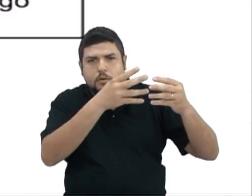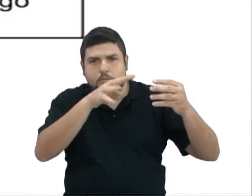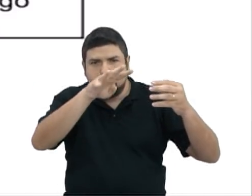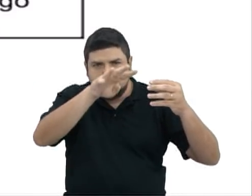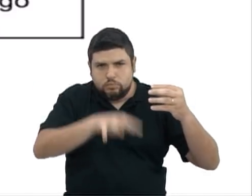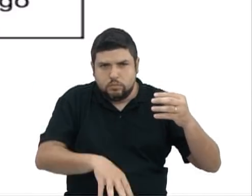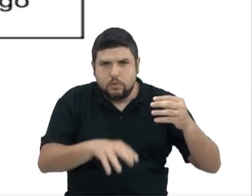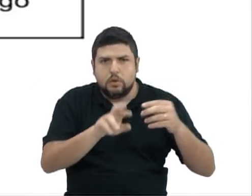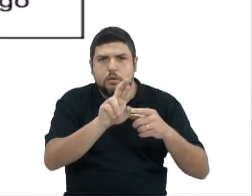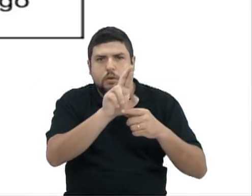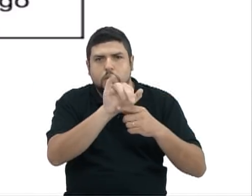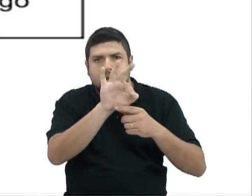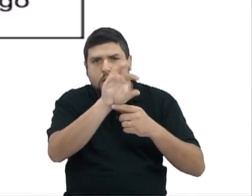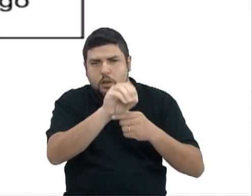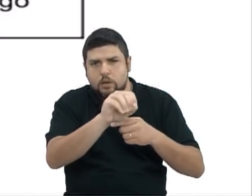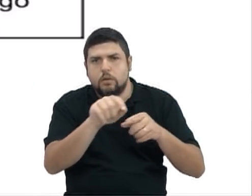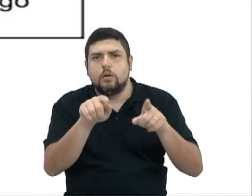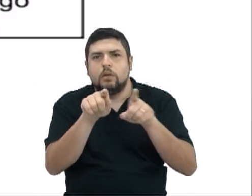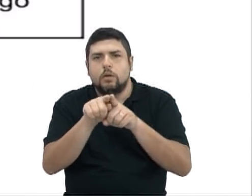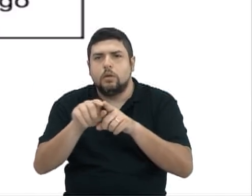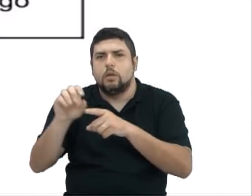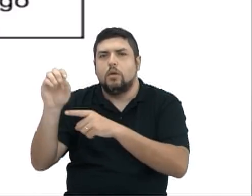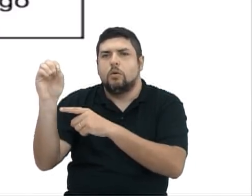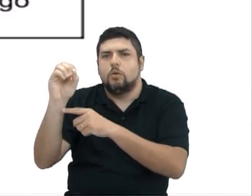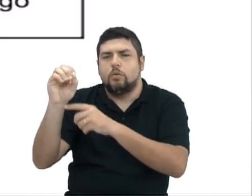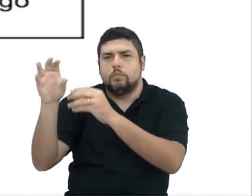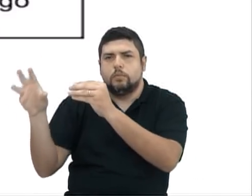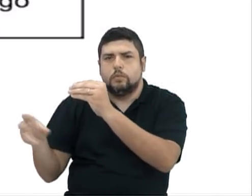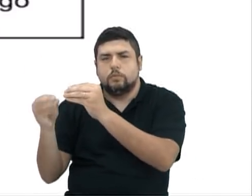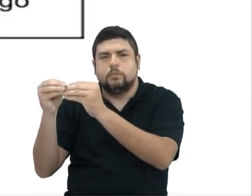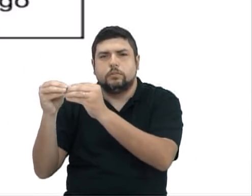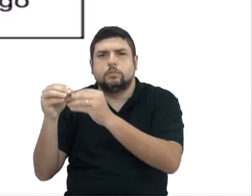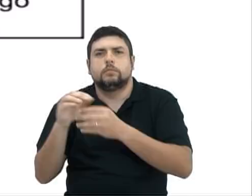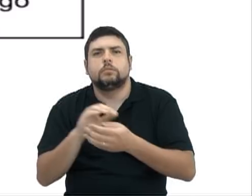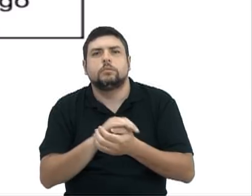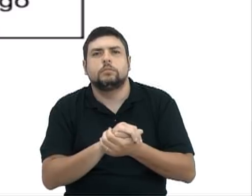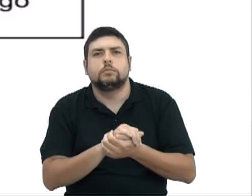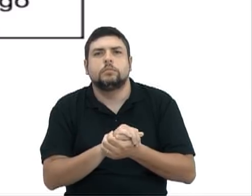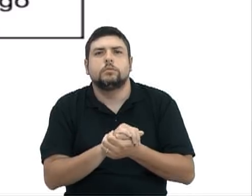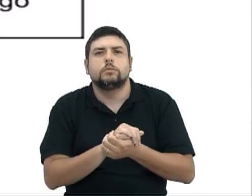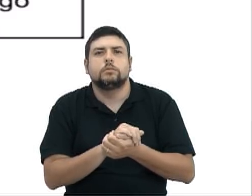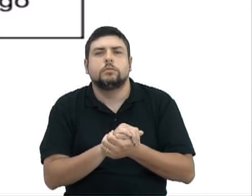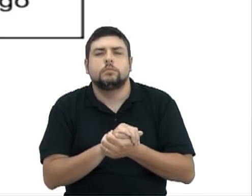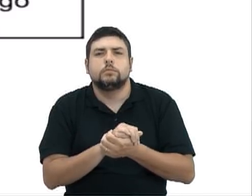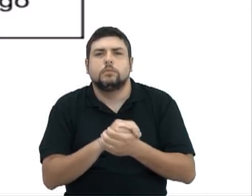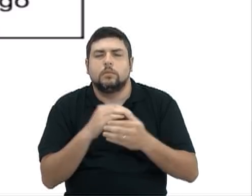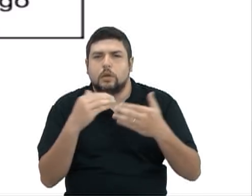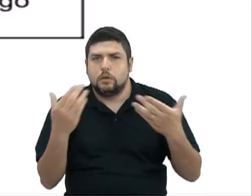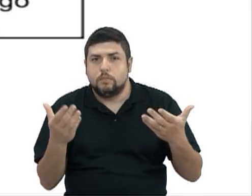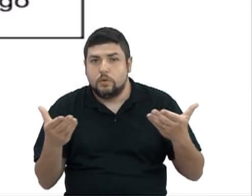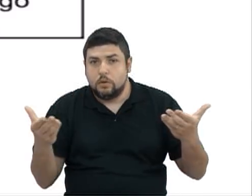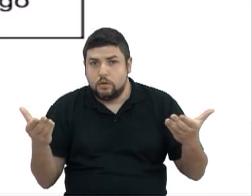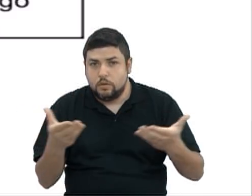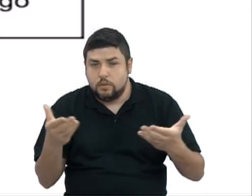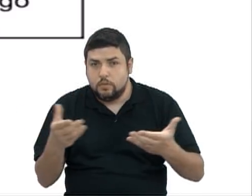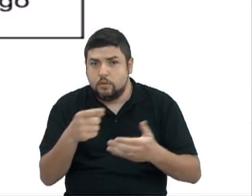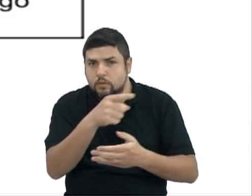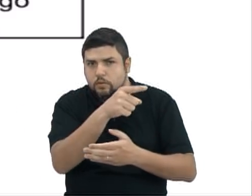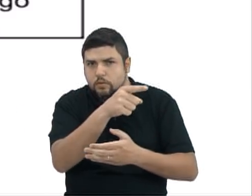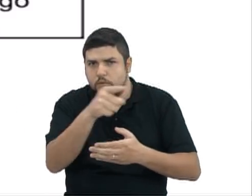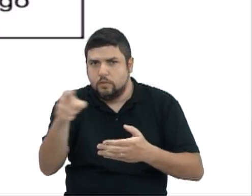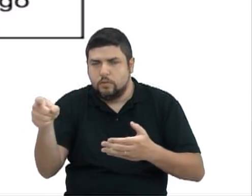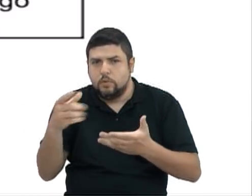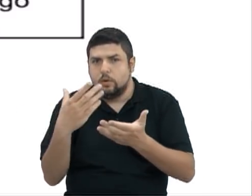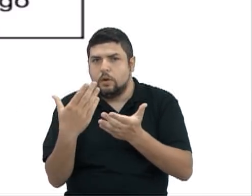os oblíquos. Nós vamos falar hoje só os pessoais do caso reto. Então, peguem o caderno,